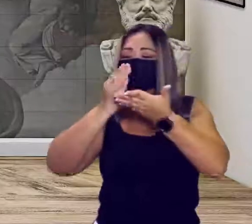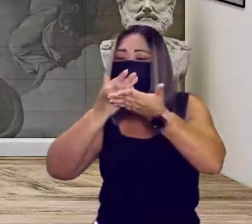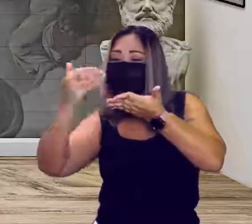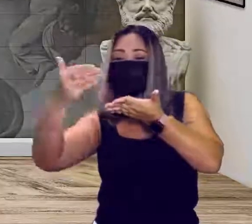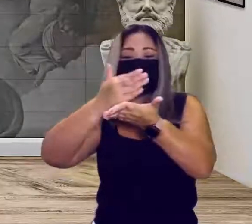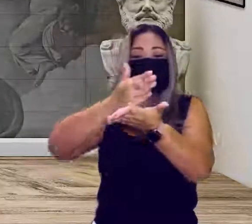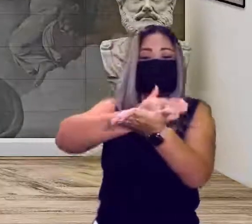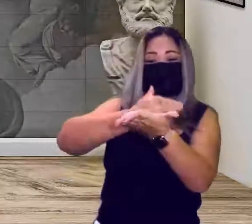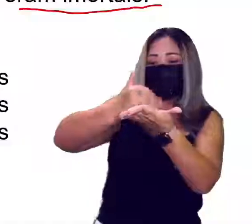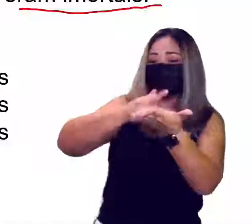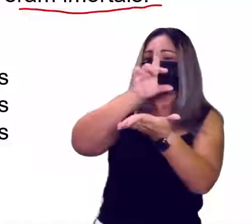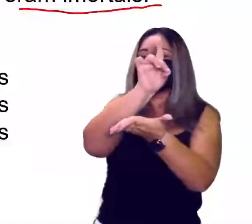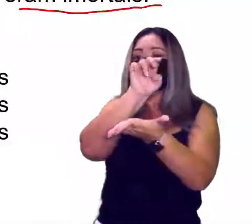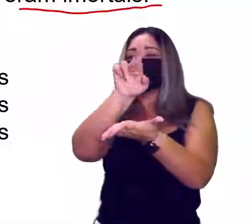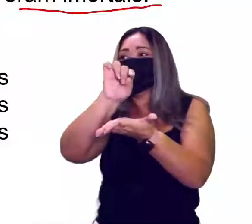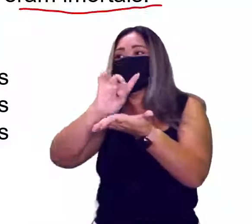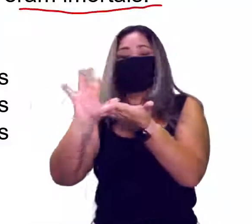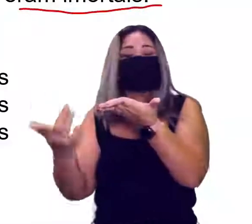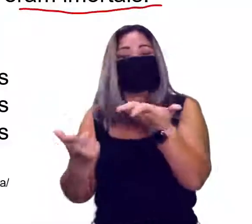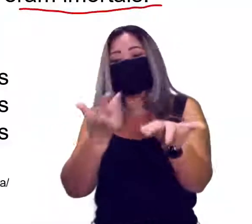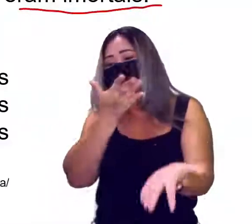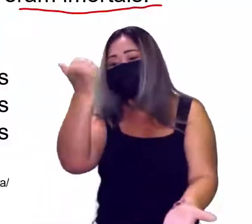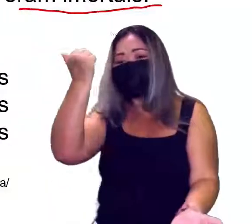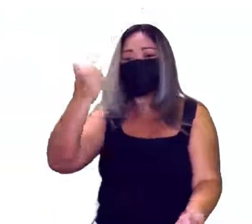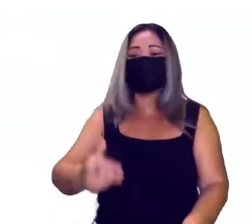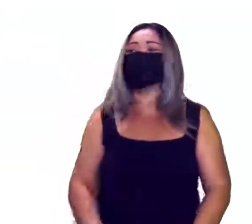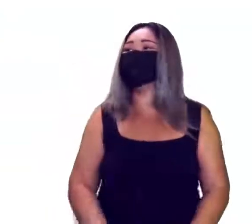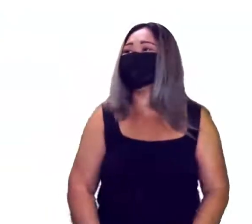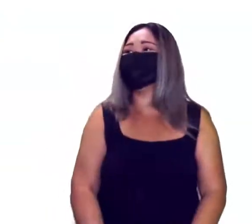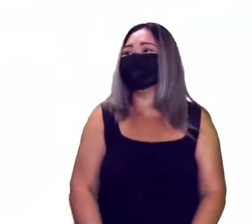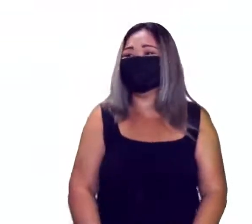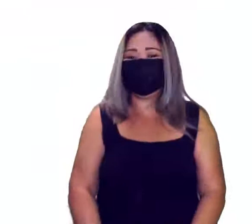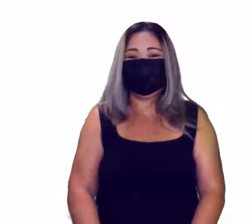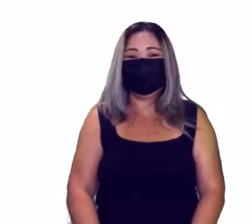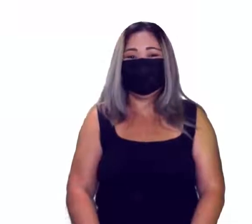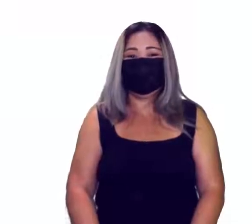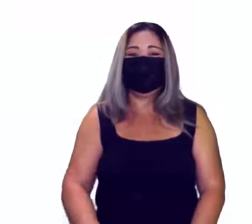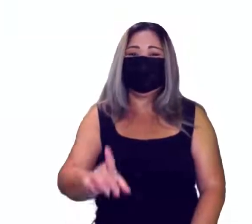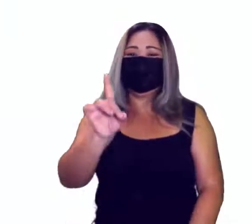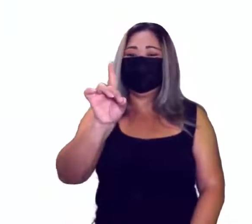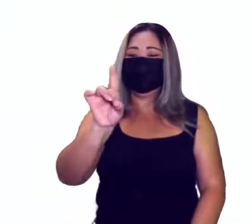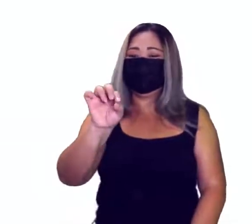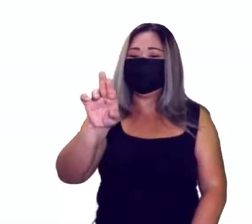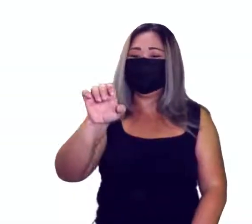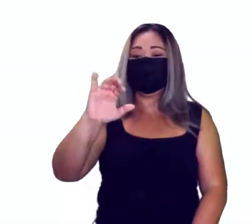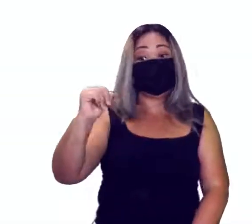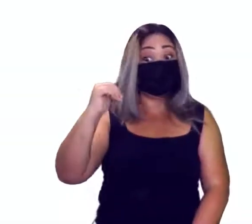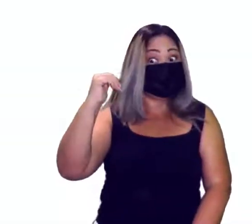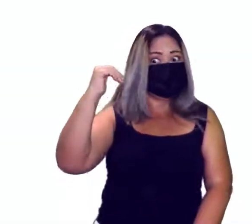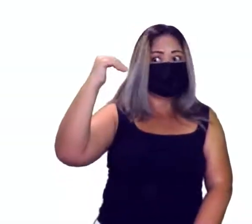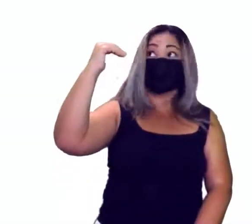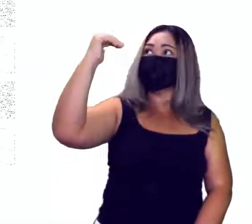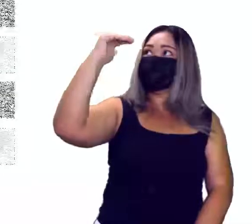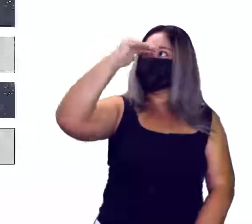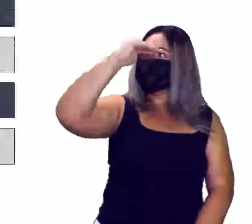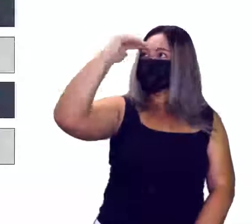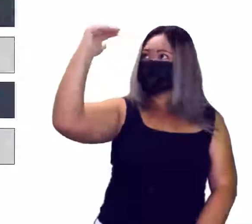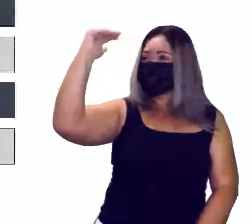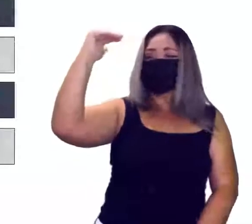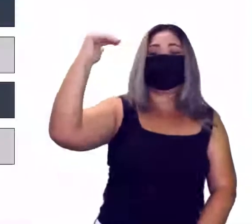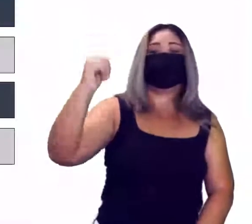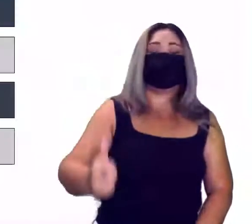dos deuses, olha aí. Veja bem, vamos comigo. Os deuses superiores, aqueles que estão acima,